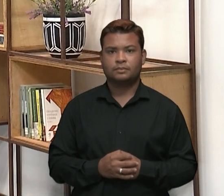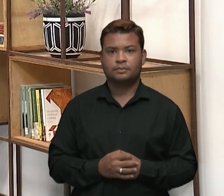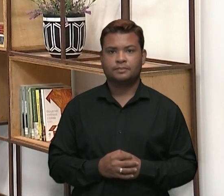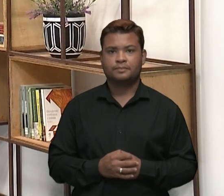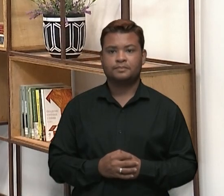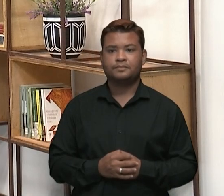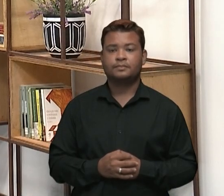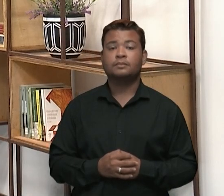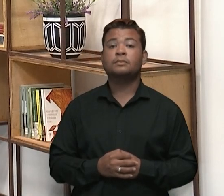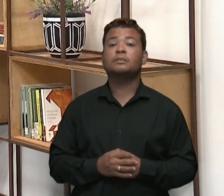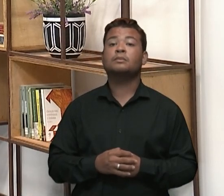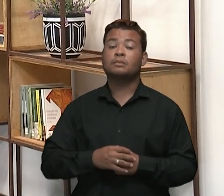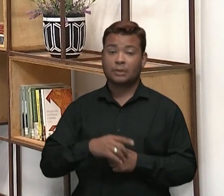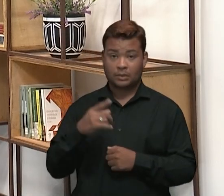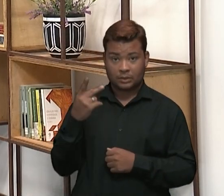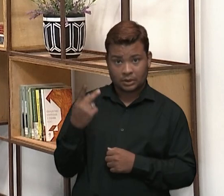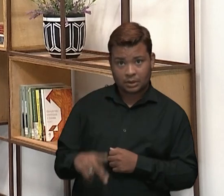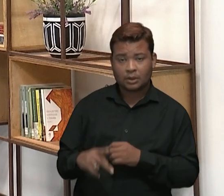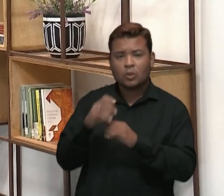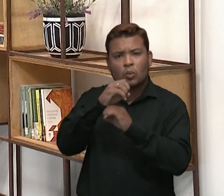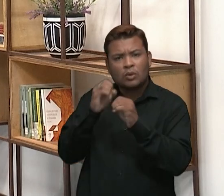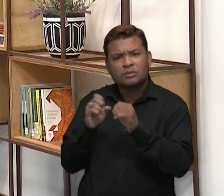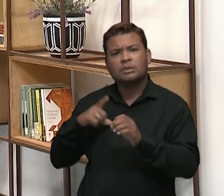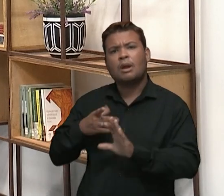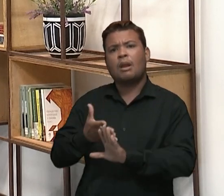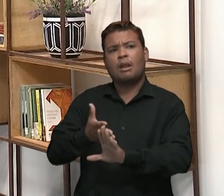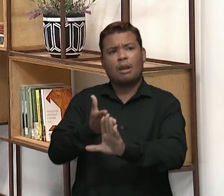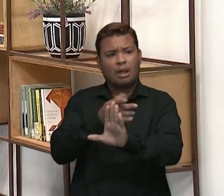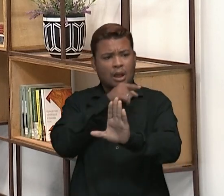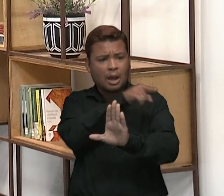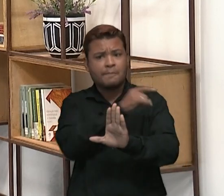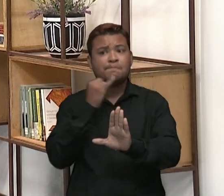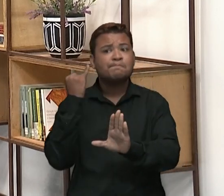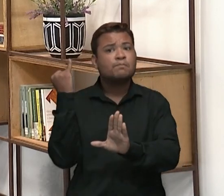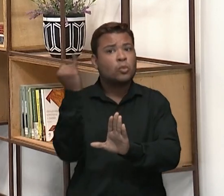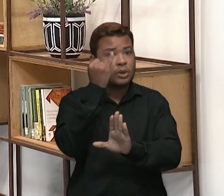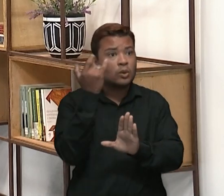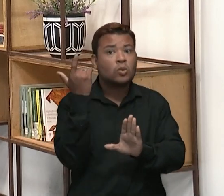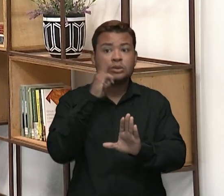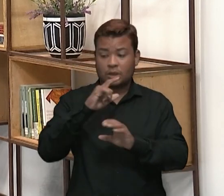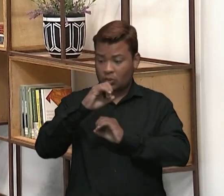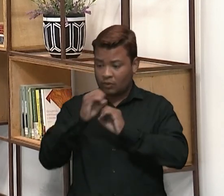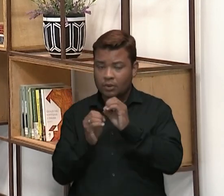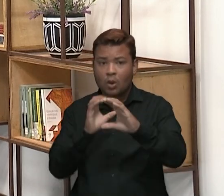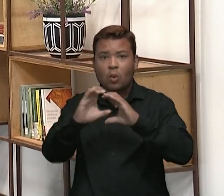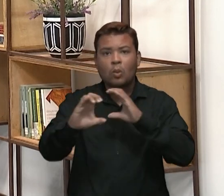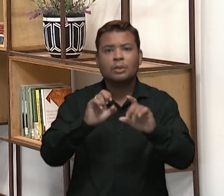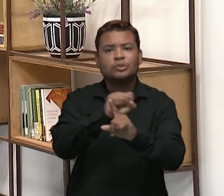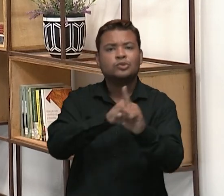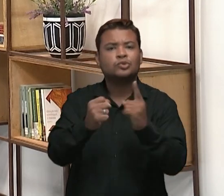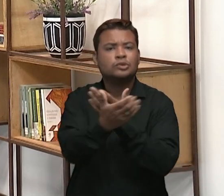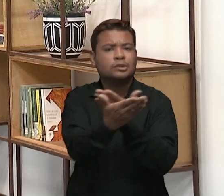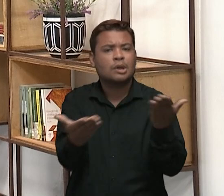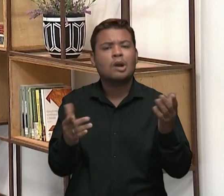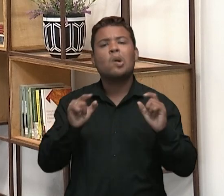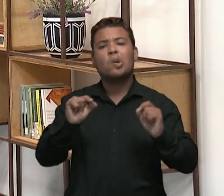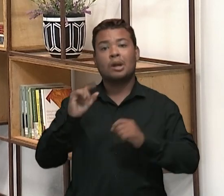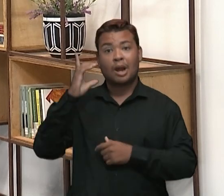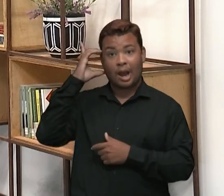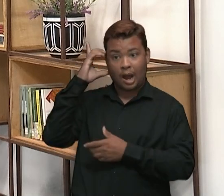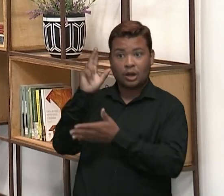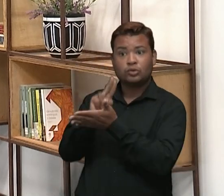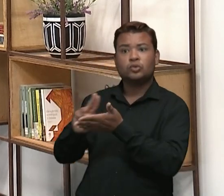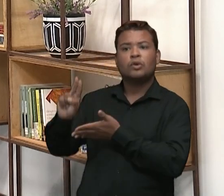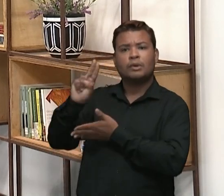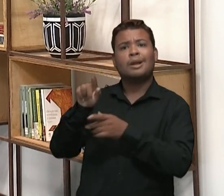Um importante e histórico canal de comunicação da universidade com a sociedade é a Rádio Universitária. Ela também é um